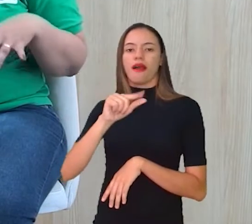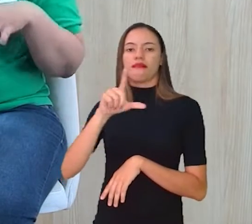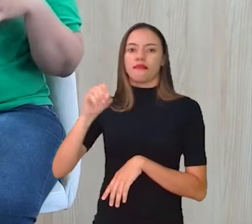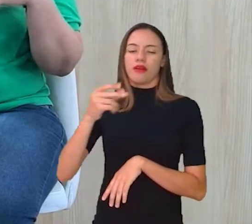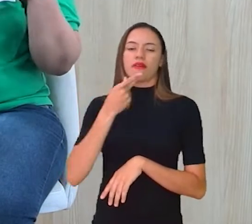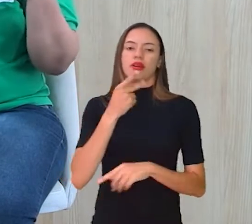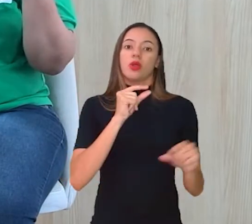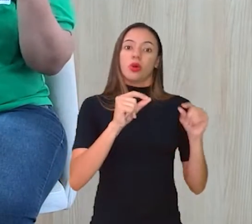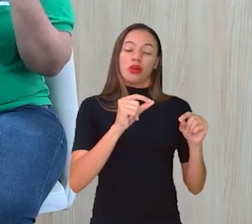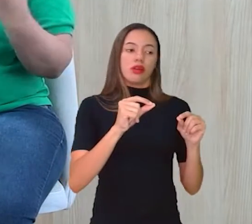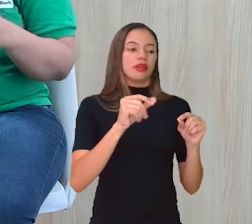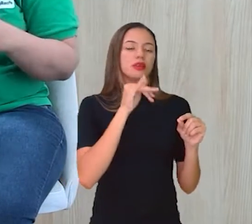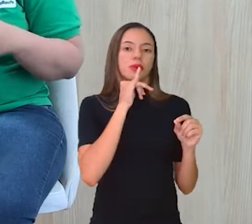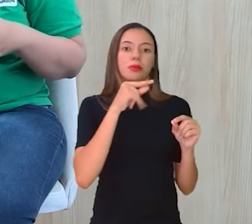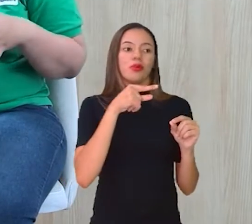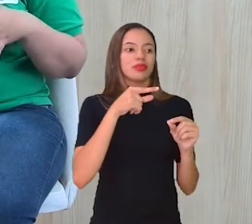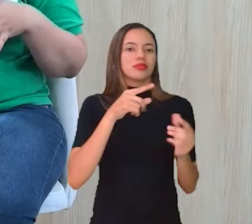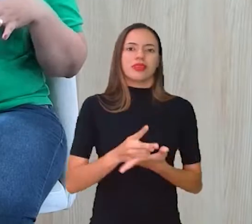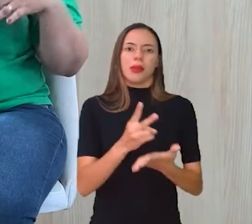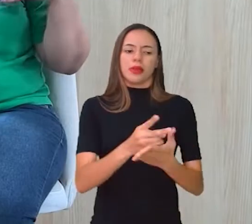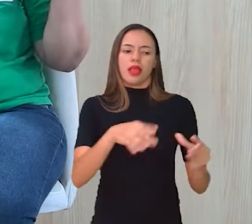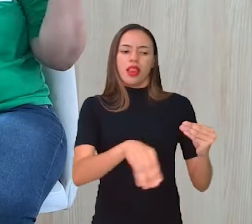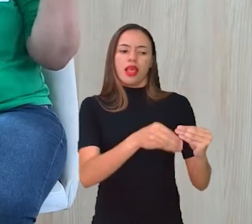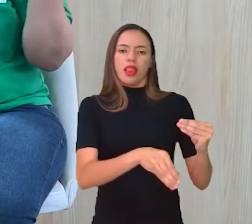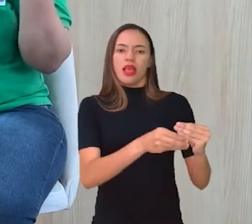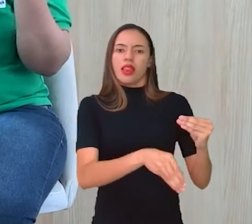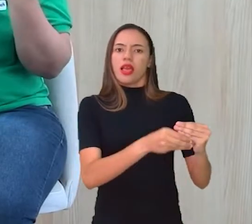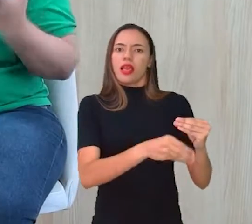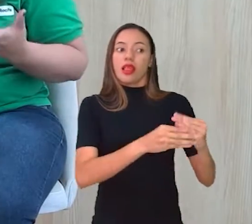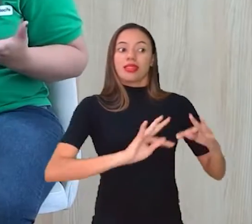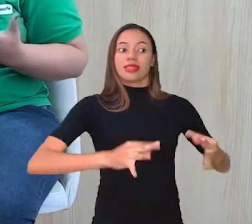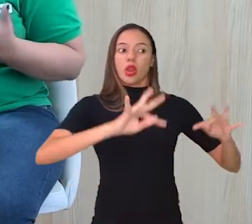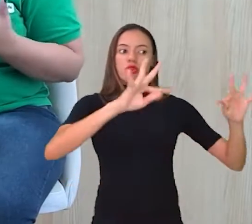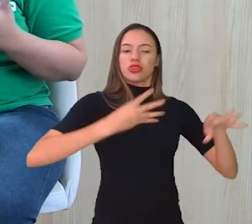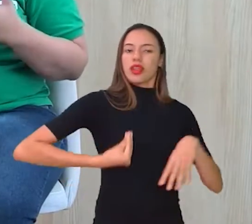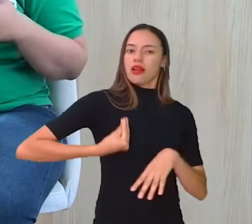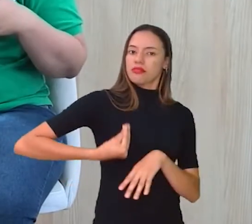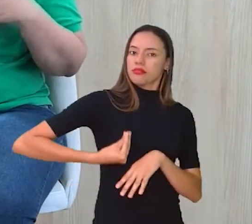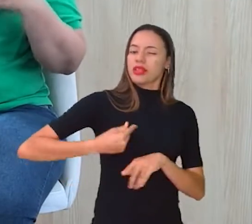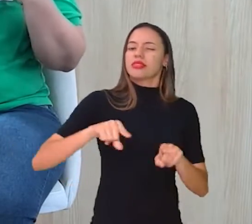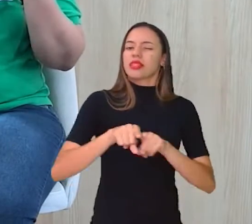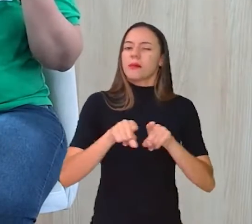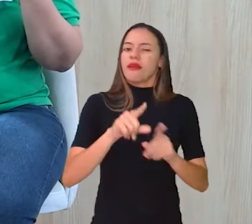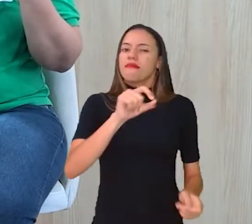gente vai colocando tecnologia na nossa vida, quanto mais a gente vai fazendo ciência,